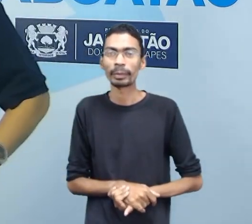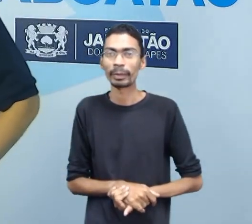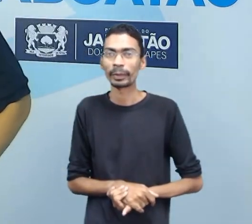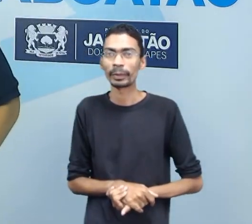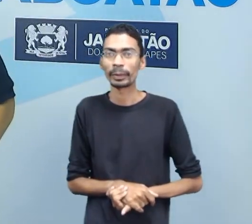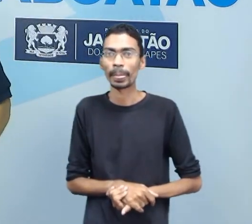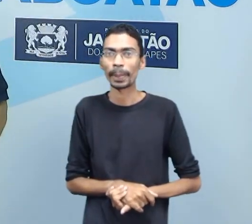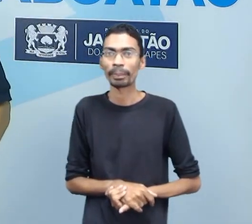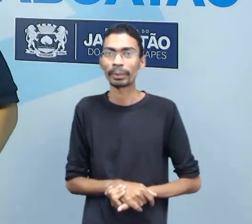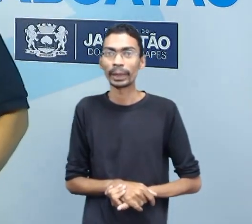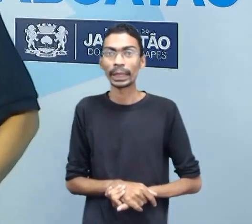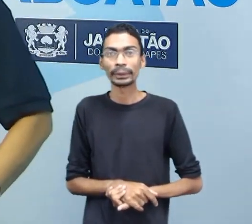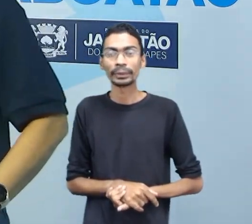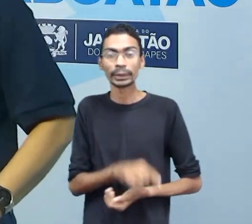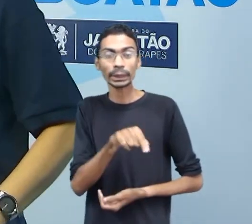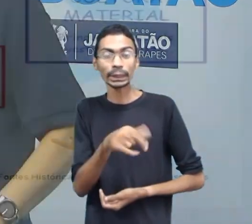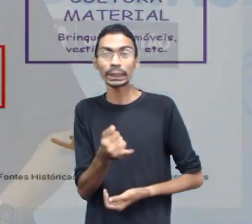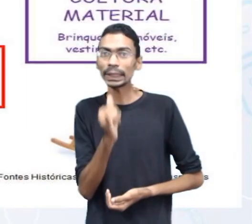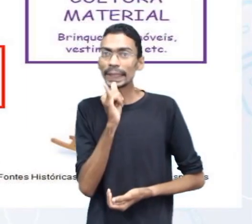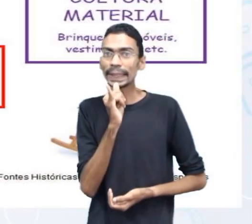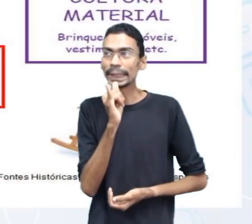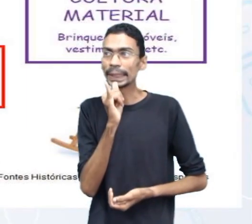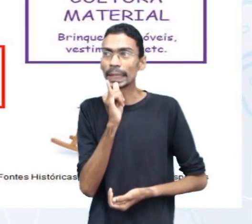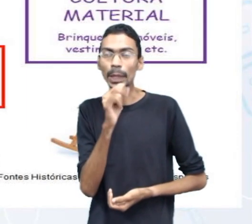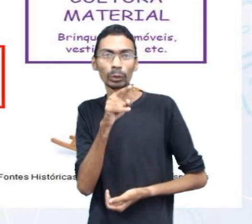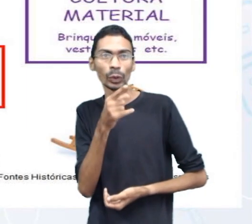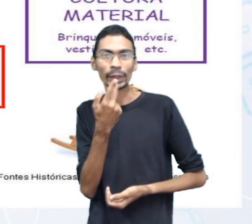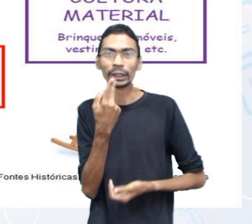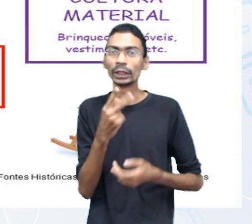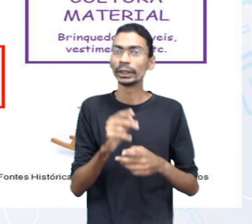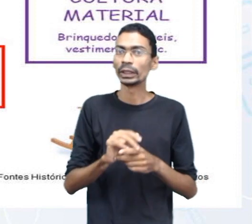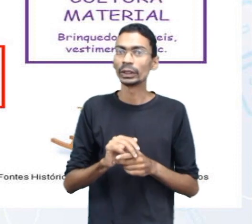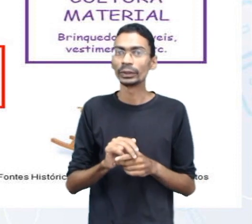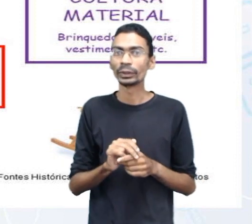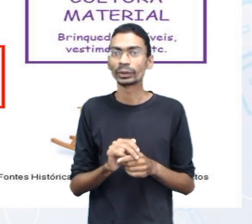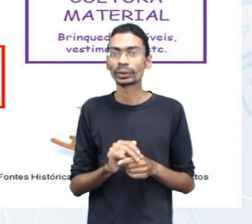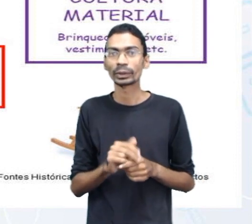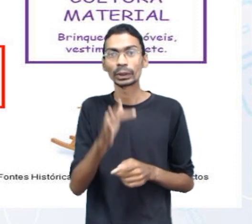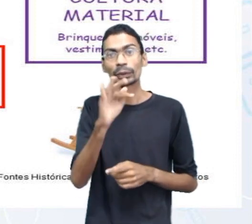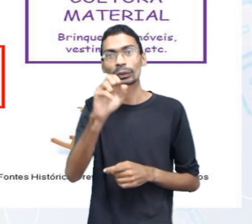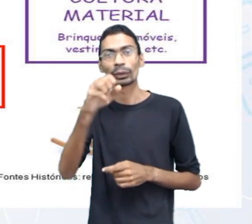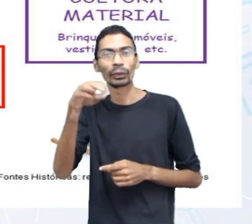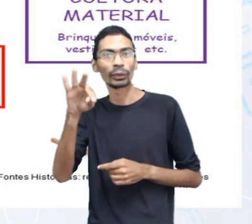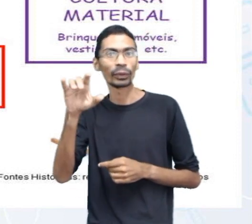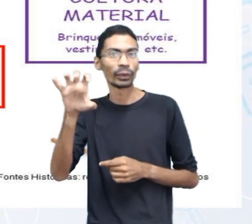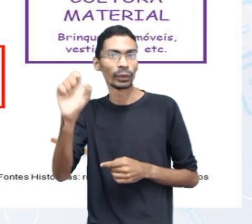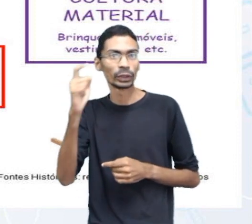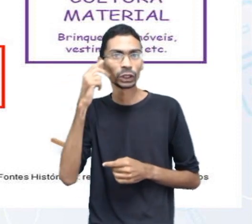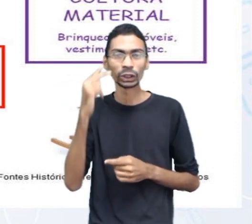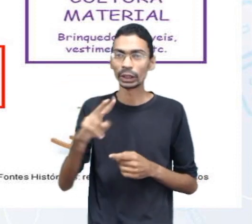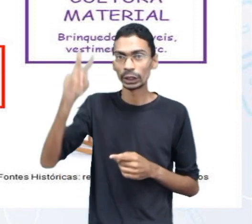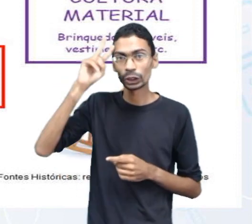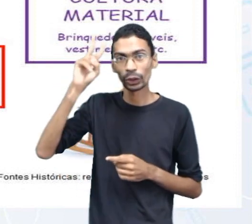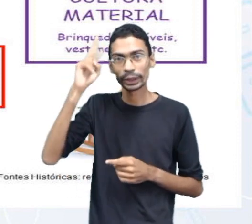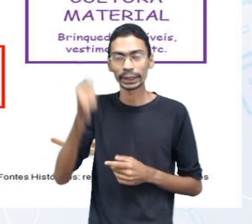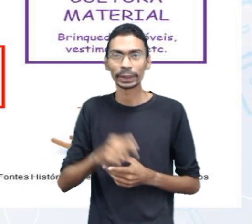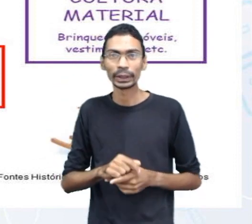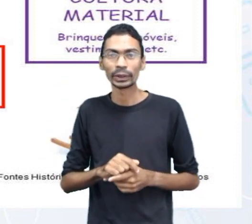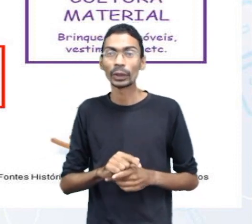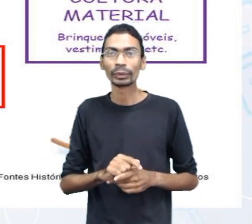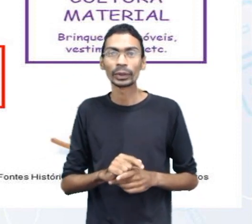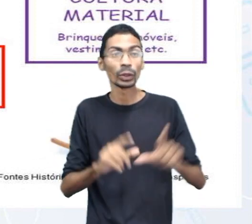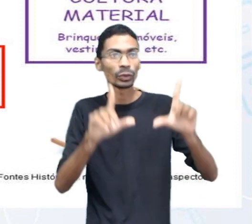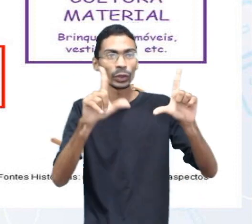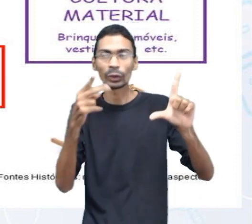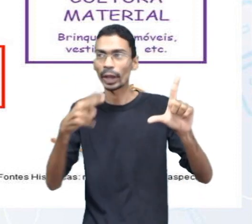e aqui tem alguns exemplos de fontes históricas são visuais por exemplo as fotografias as pinturas